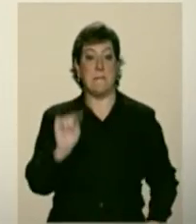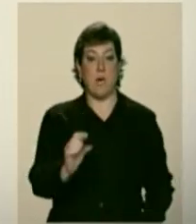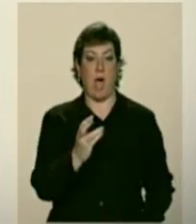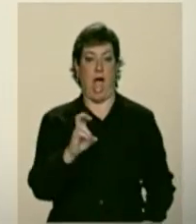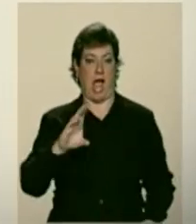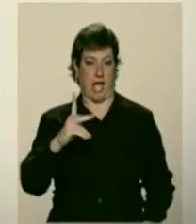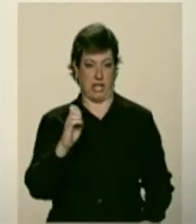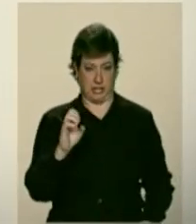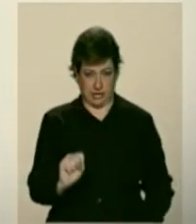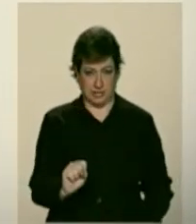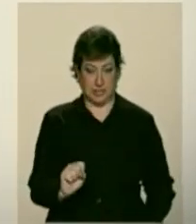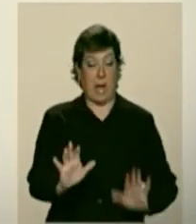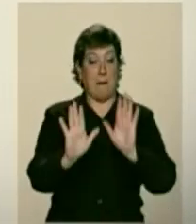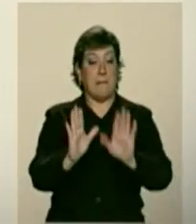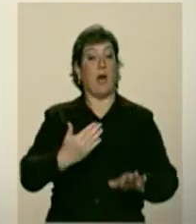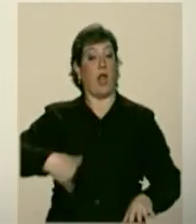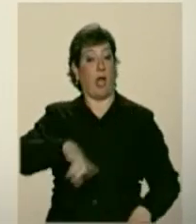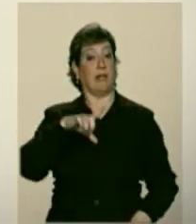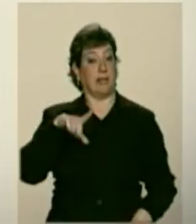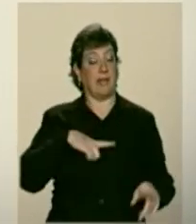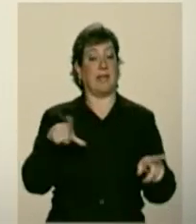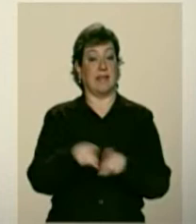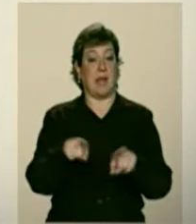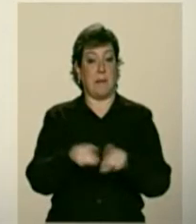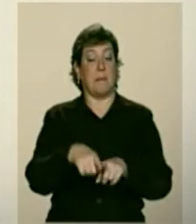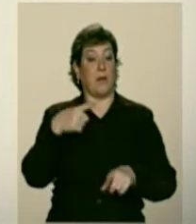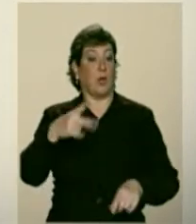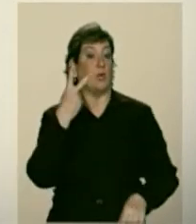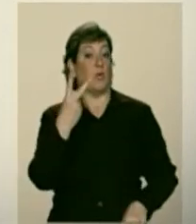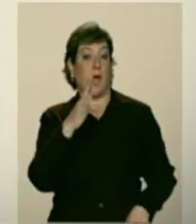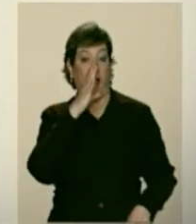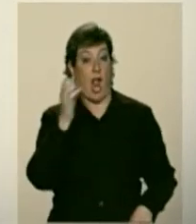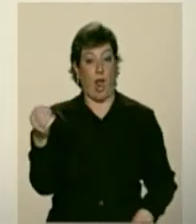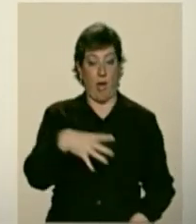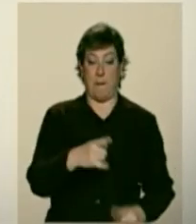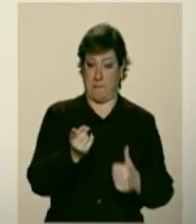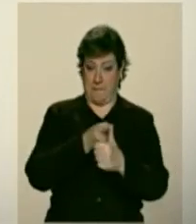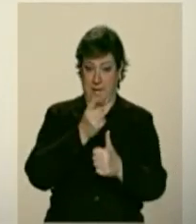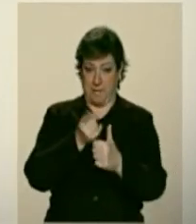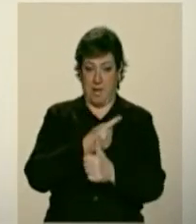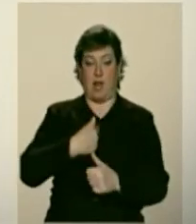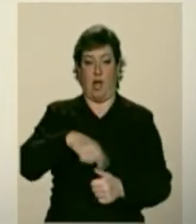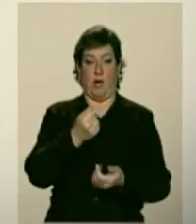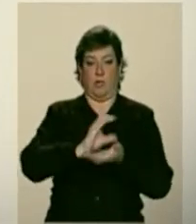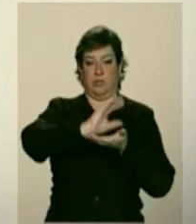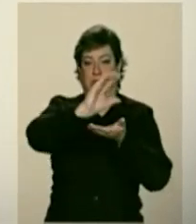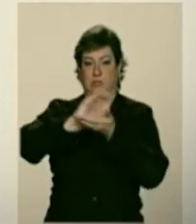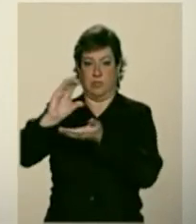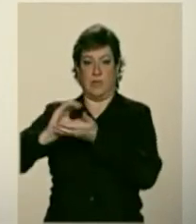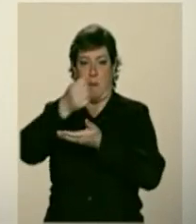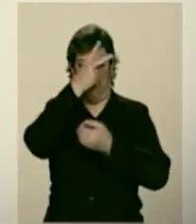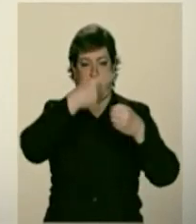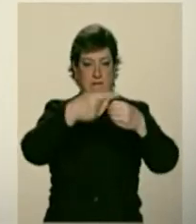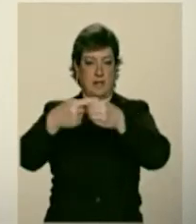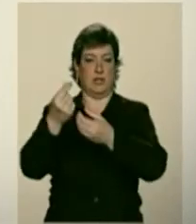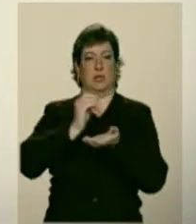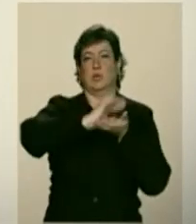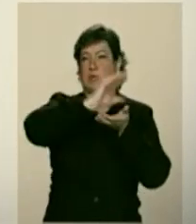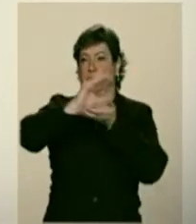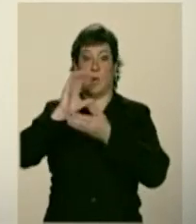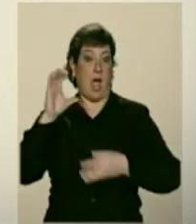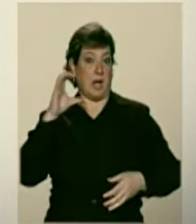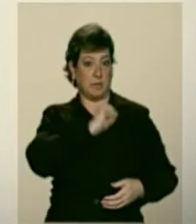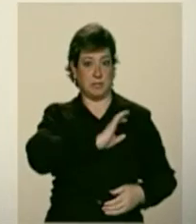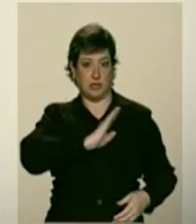Mas nós temos ainda duas outras novidades. A primeira é que nós vamos repassar para as prefeituras, de forma